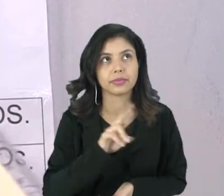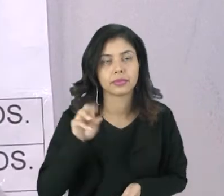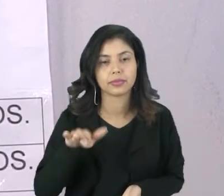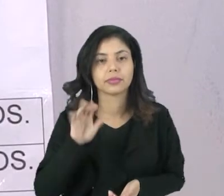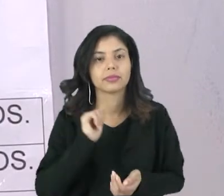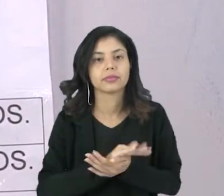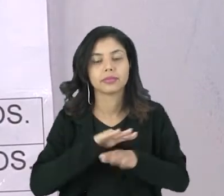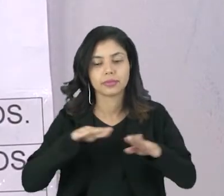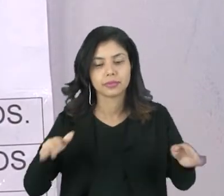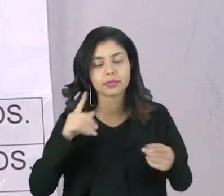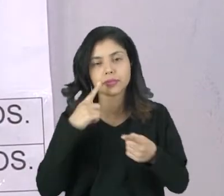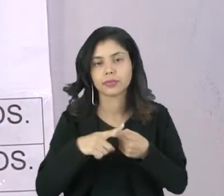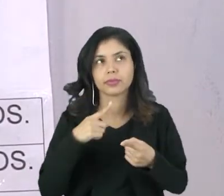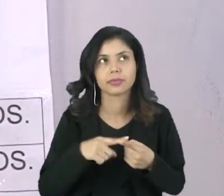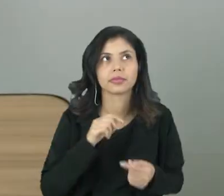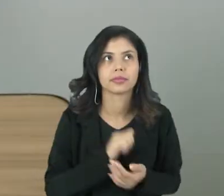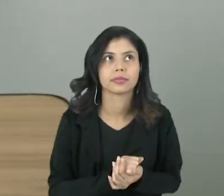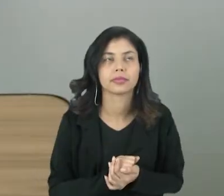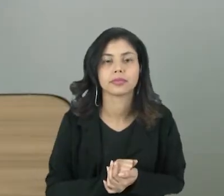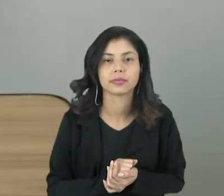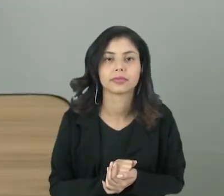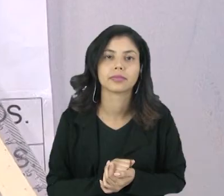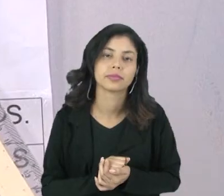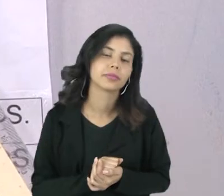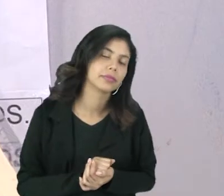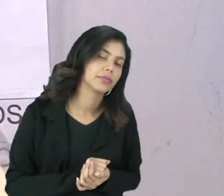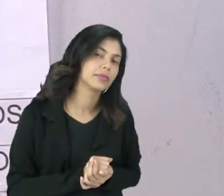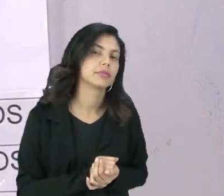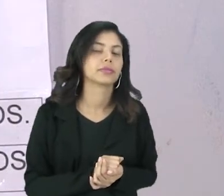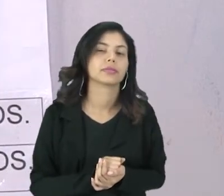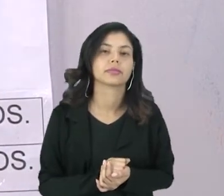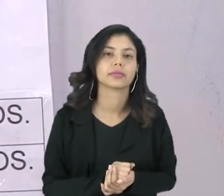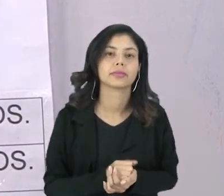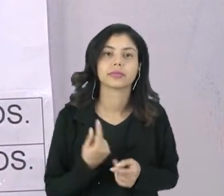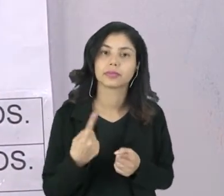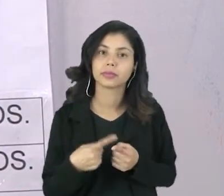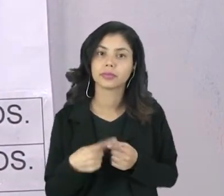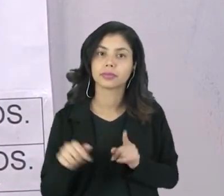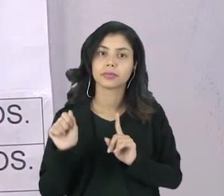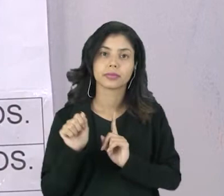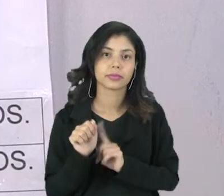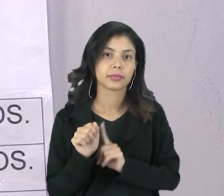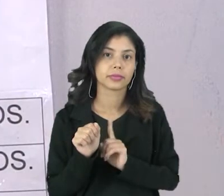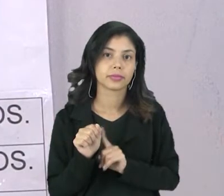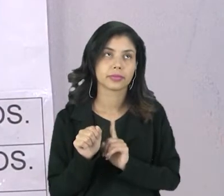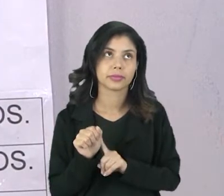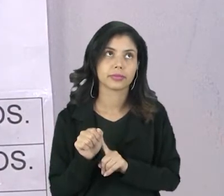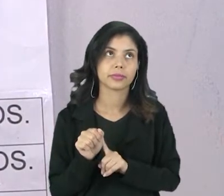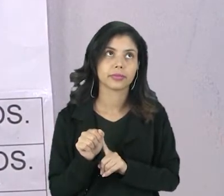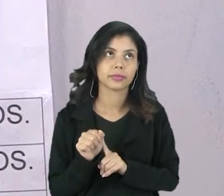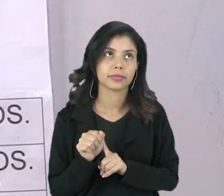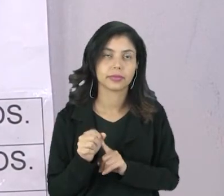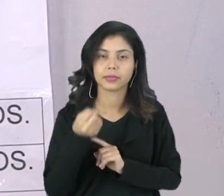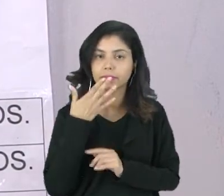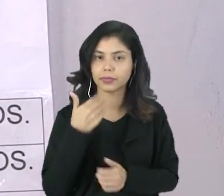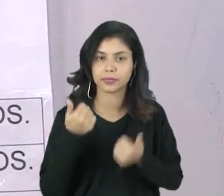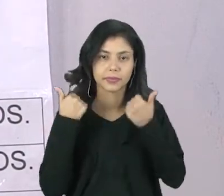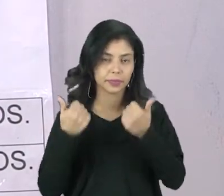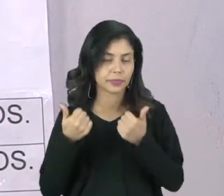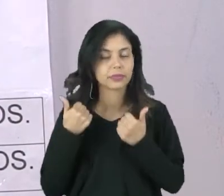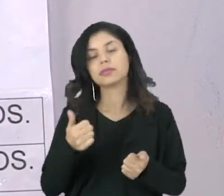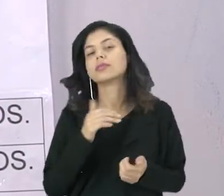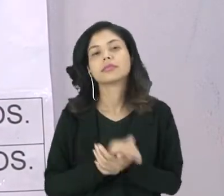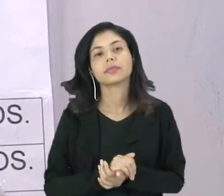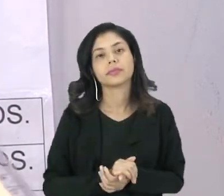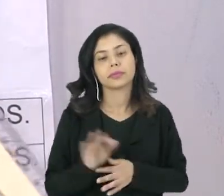arrumando porque esta palavra é arrumando porque ela inicia com a letra A muito